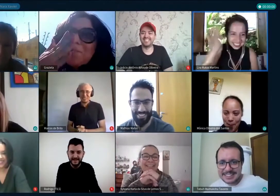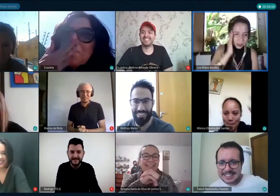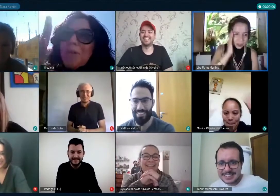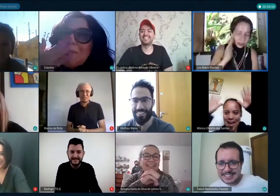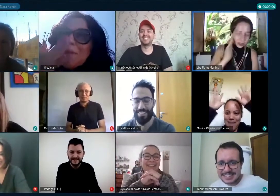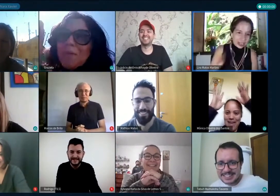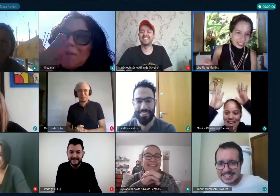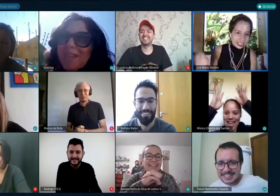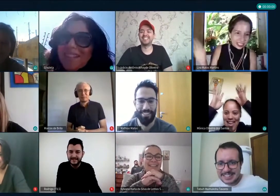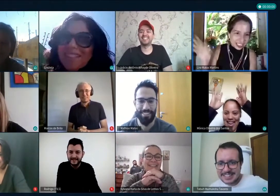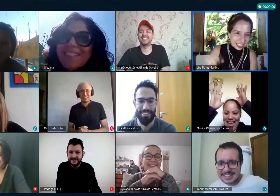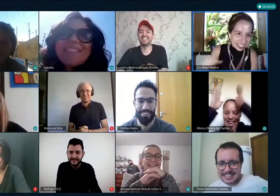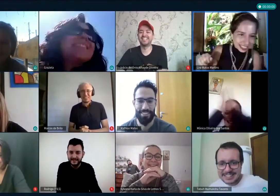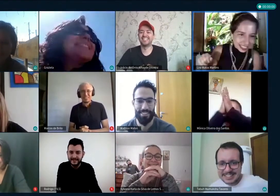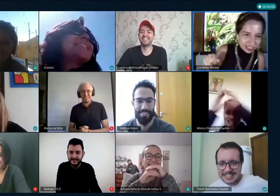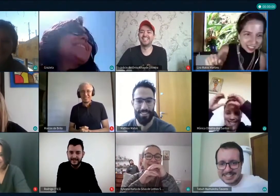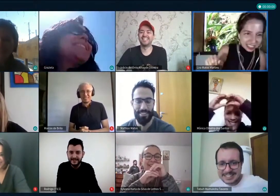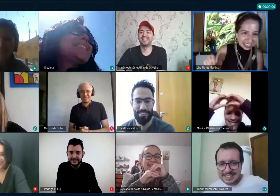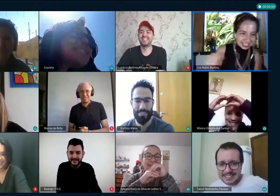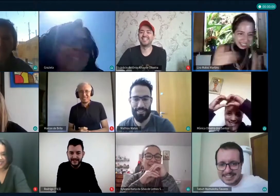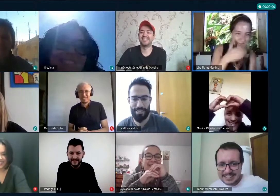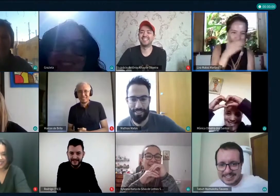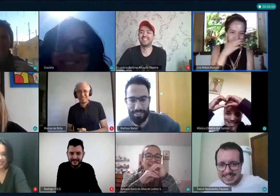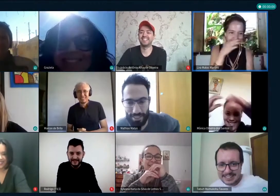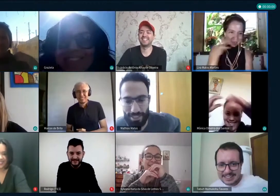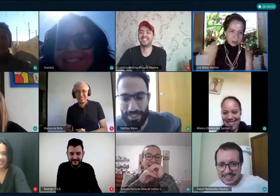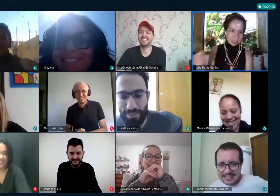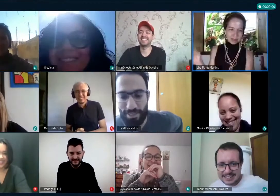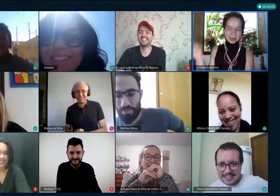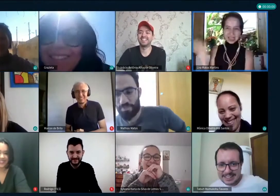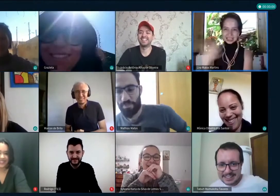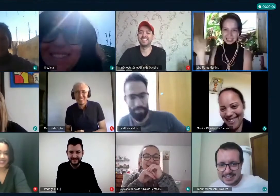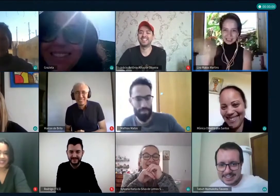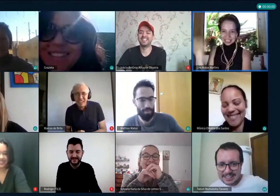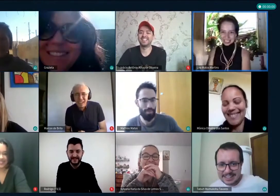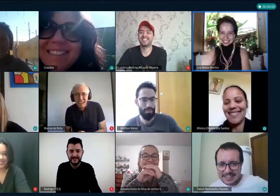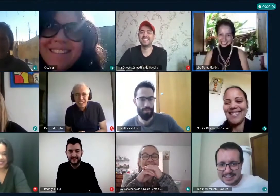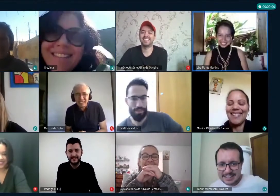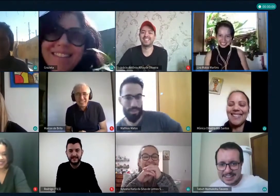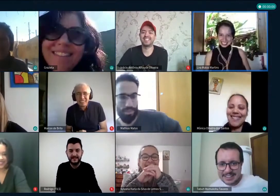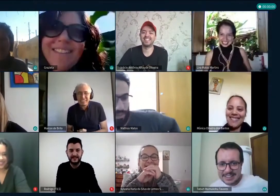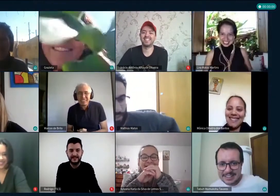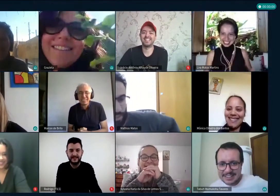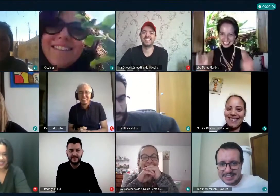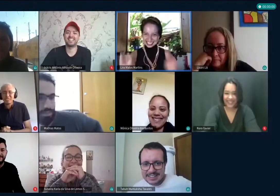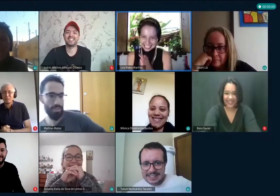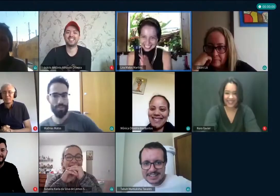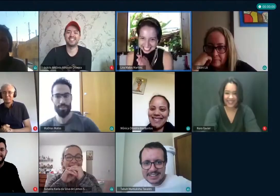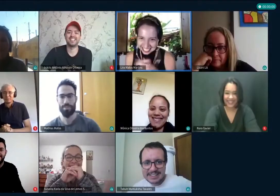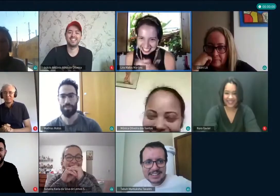Inácio, gente, tô muito feliz. Tia, cadê vocês, gente? Pode abrir a câmera.